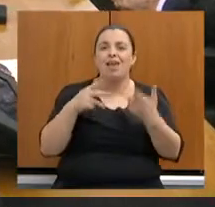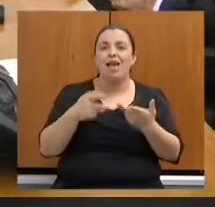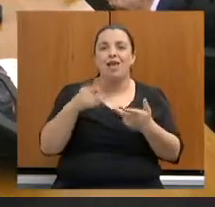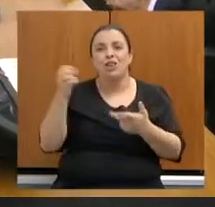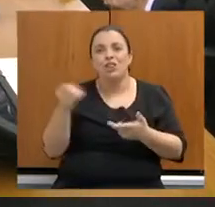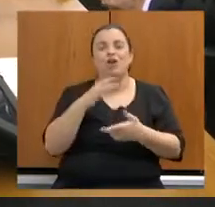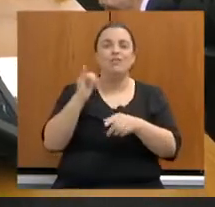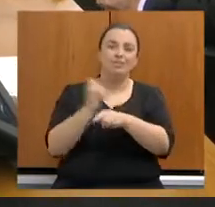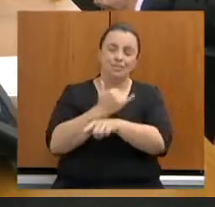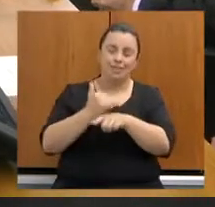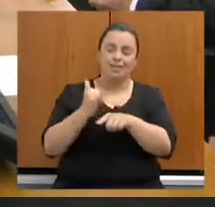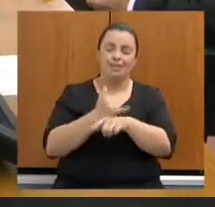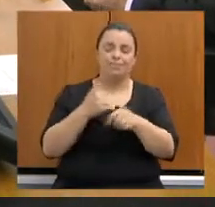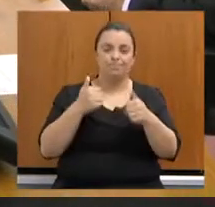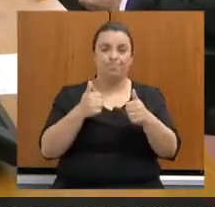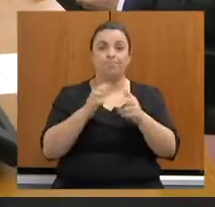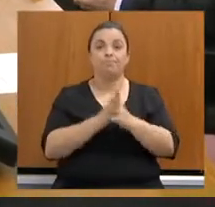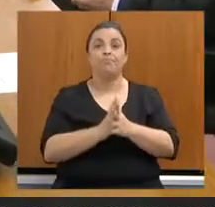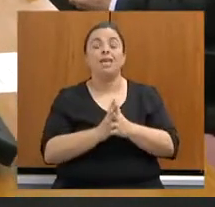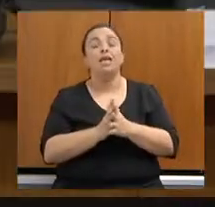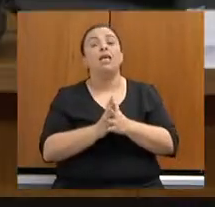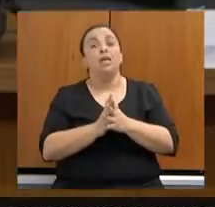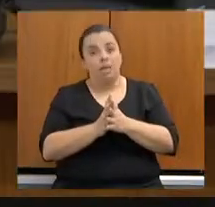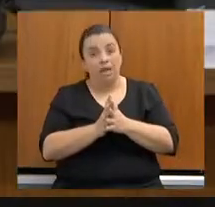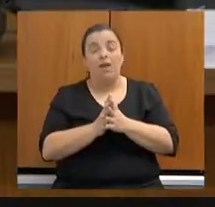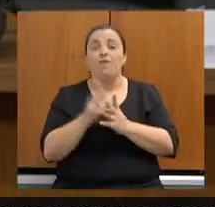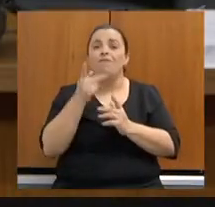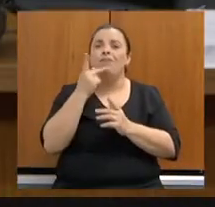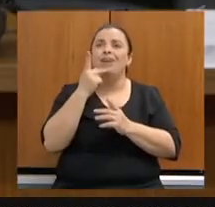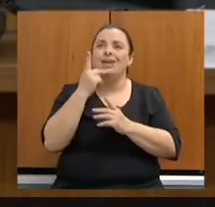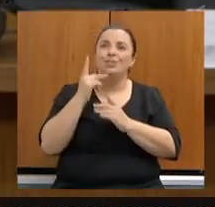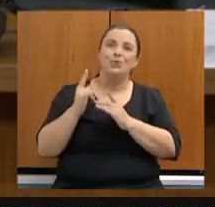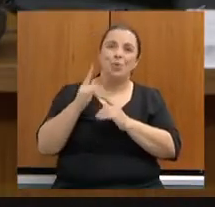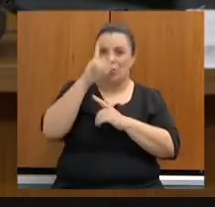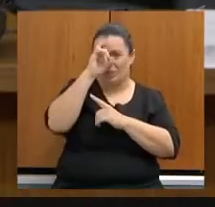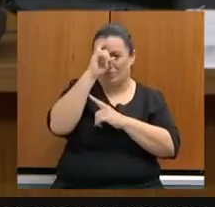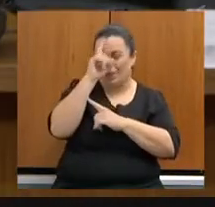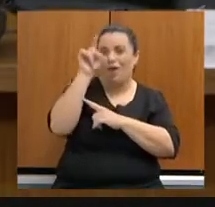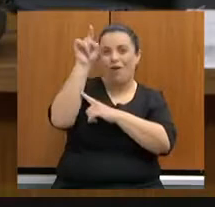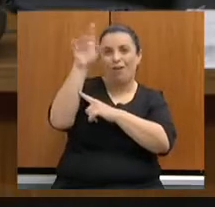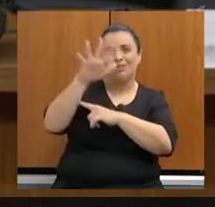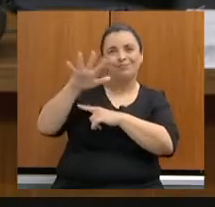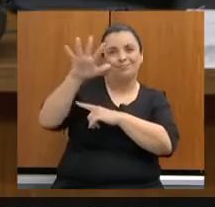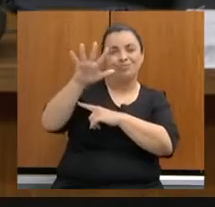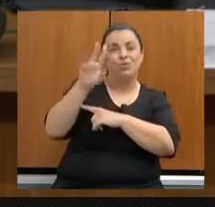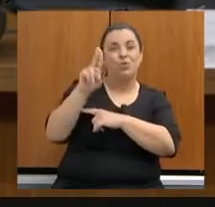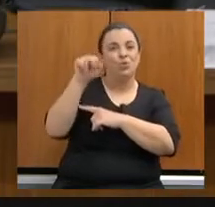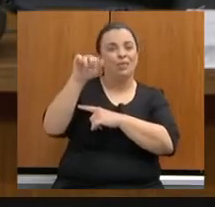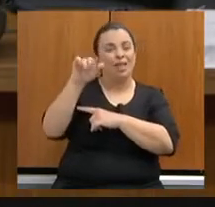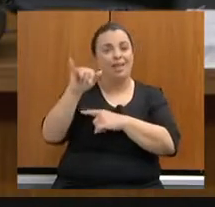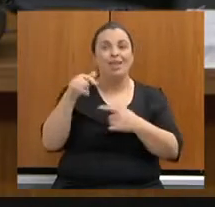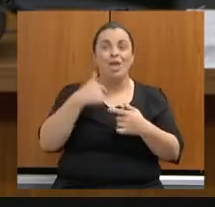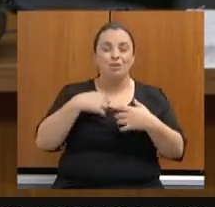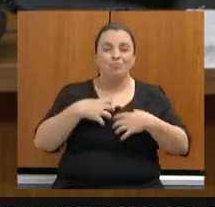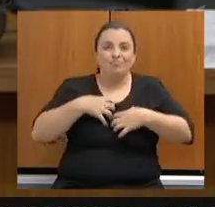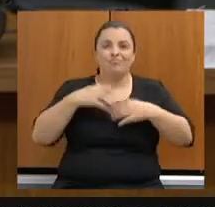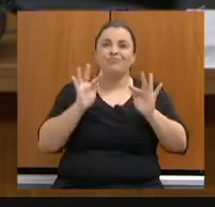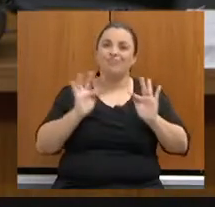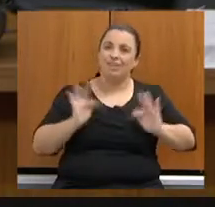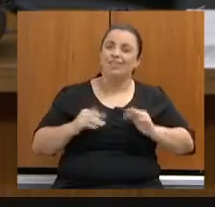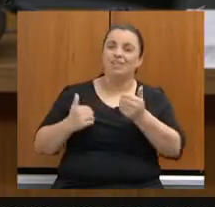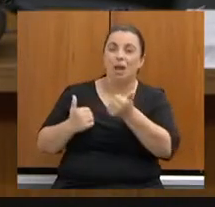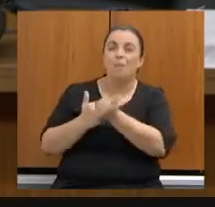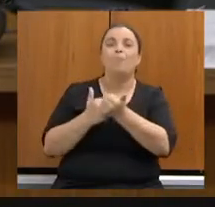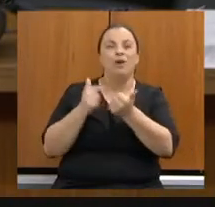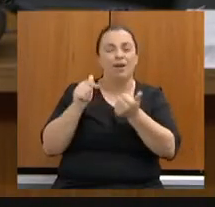Regional fico muito feliz que agora eu tenho mais uma pessoa para me apoiar essa causa e agradeço aí deputado